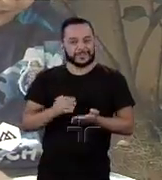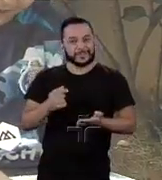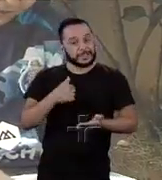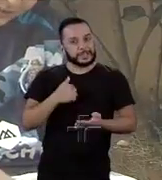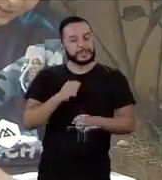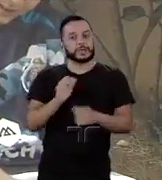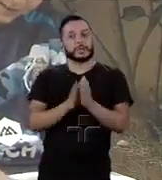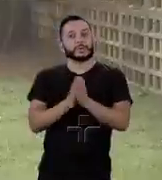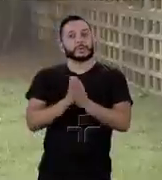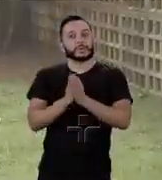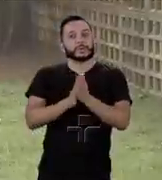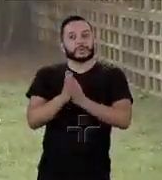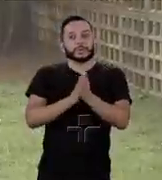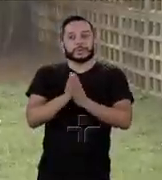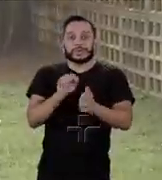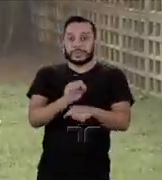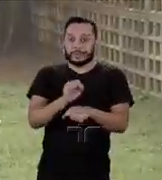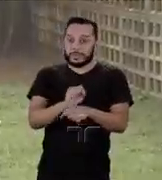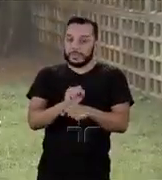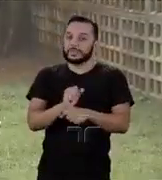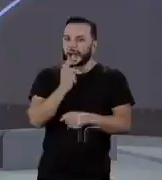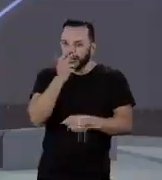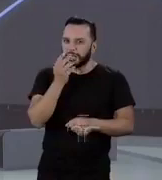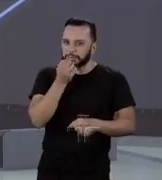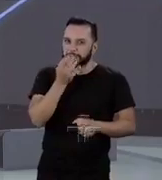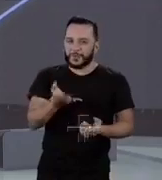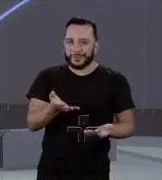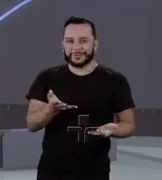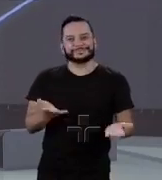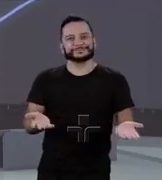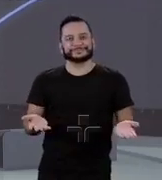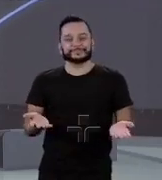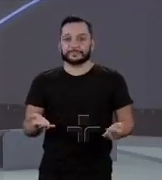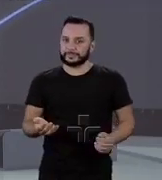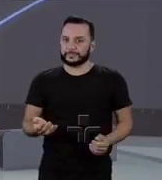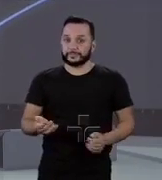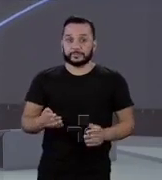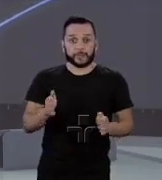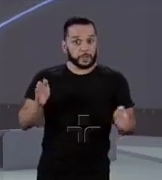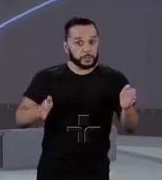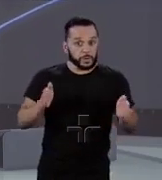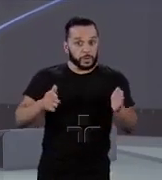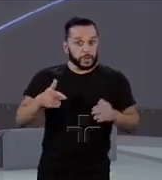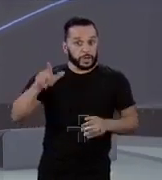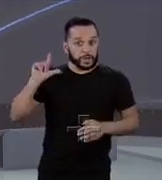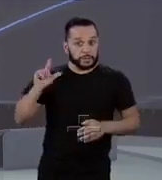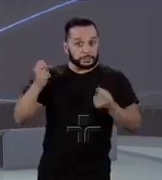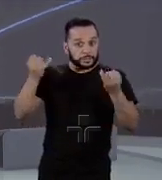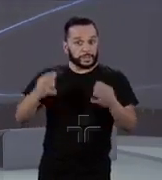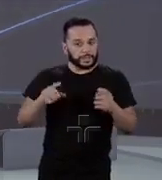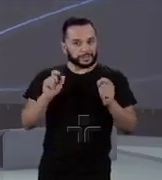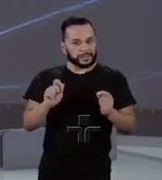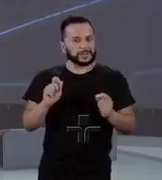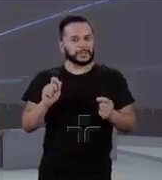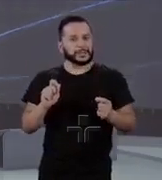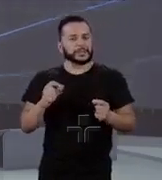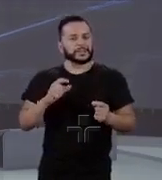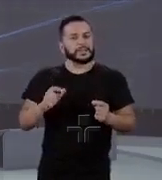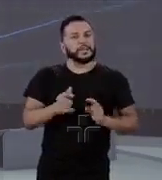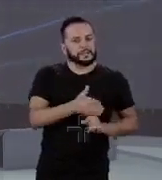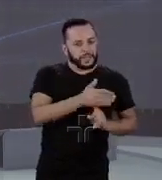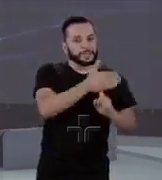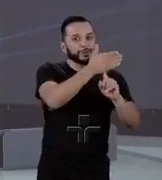passada, então foi bom, muito bom. No bloco anterior falávamos das mudanças causadas pela era digital e